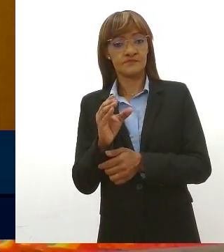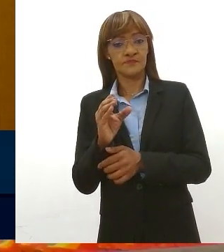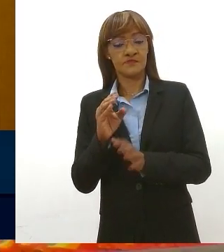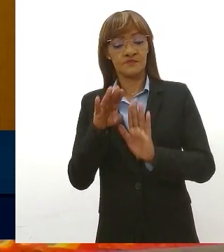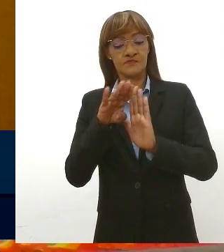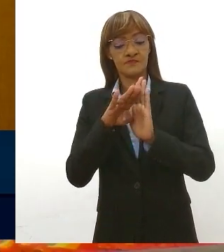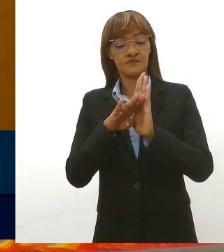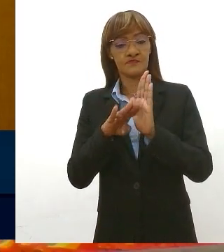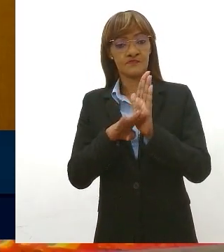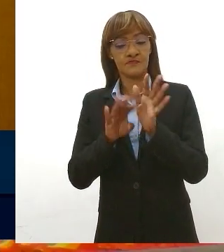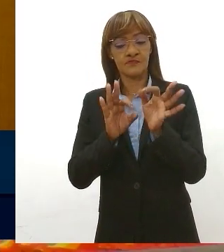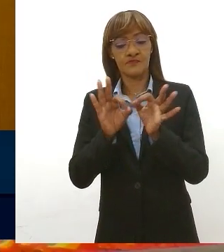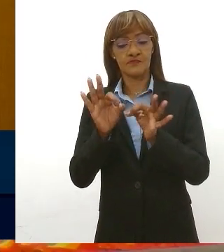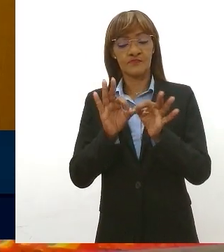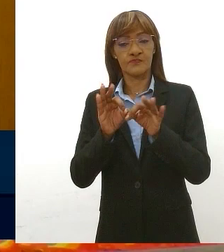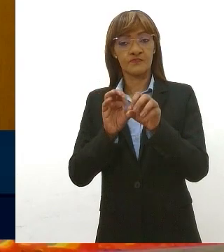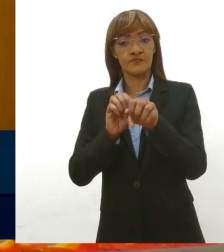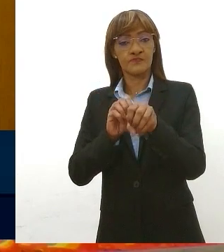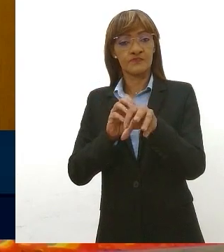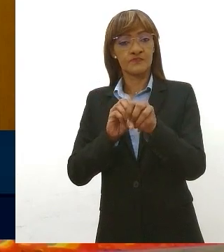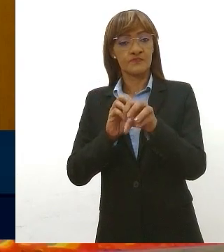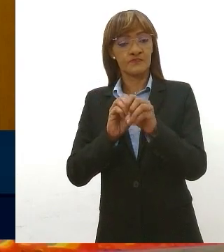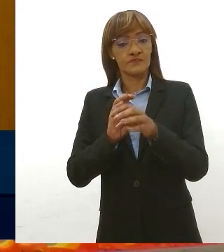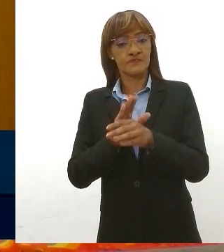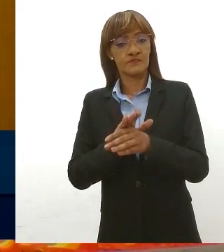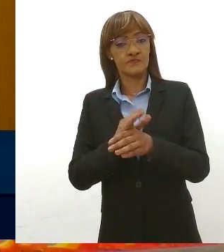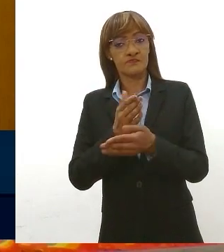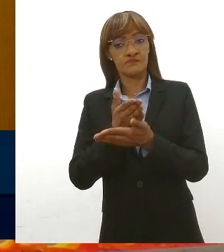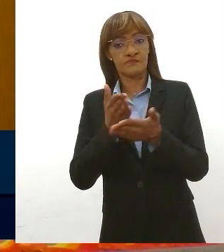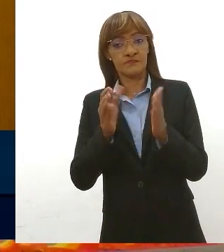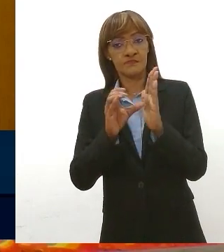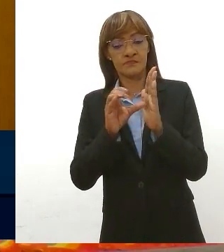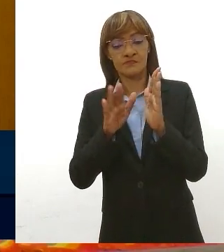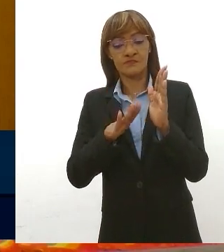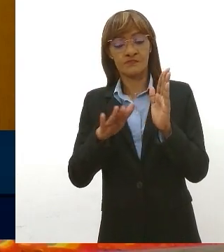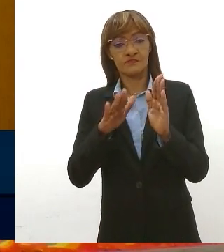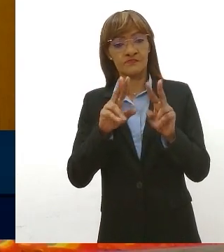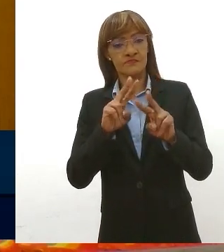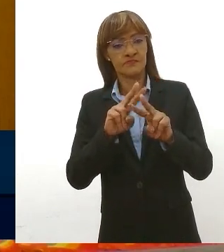essa população. A gente não vai...